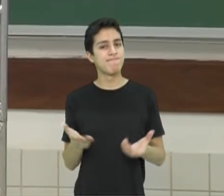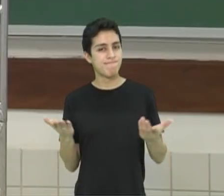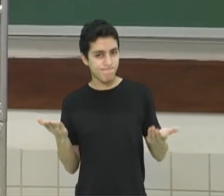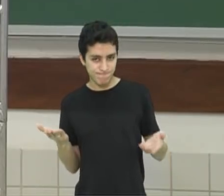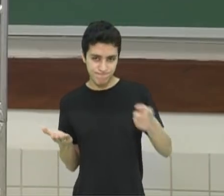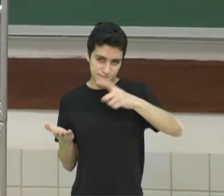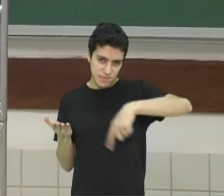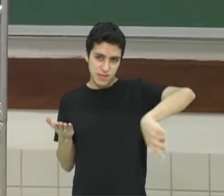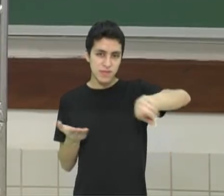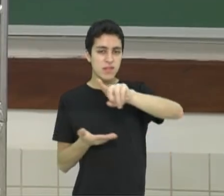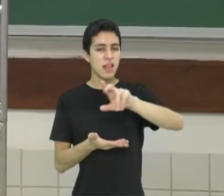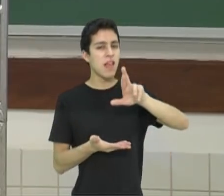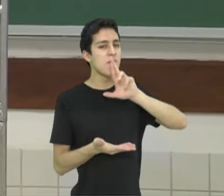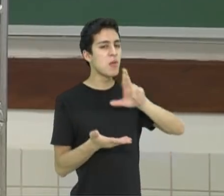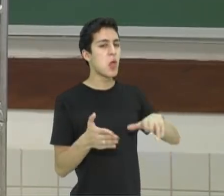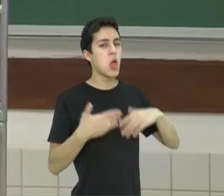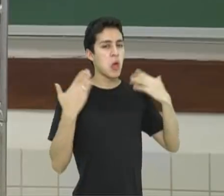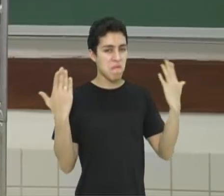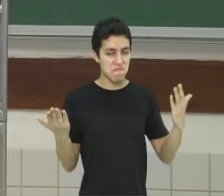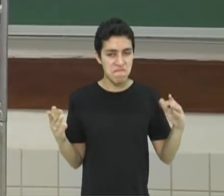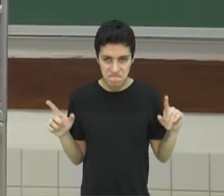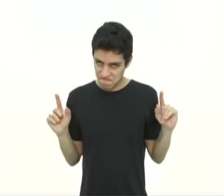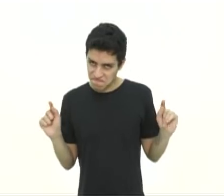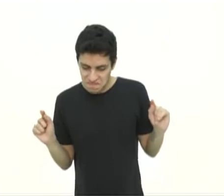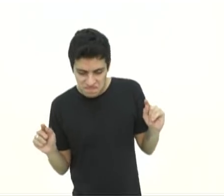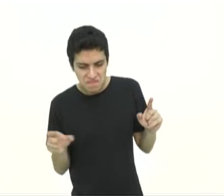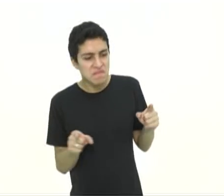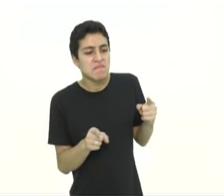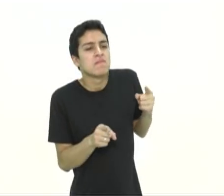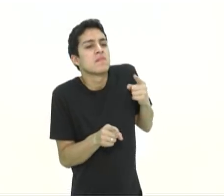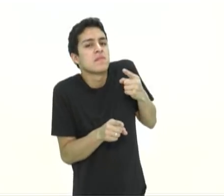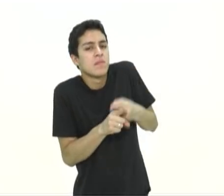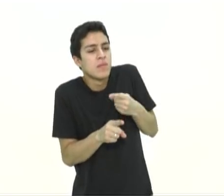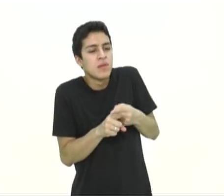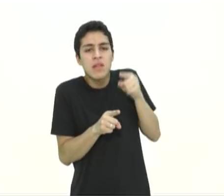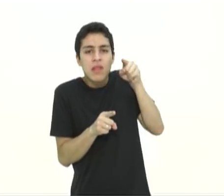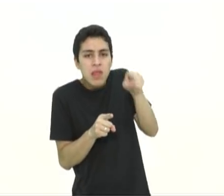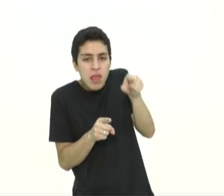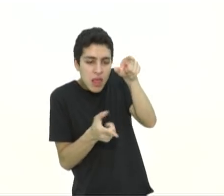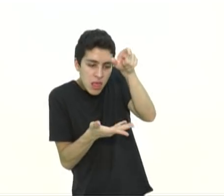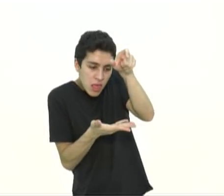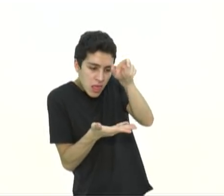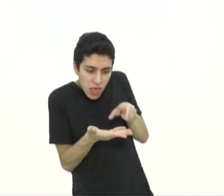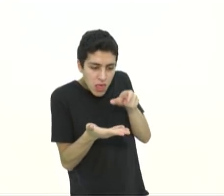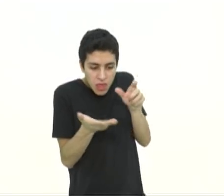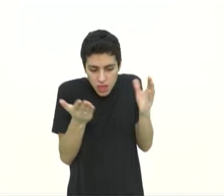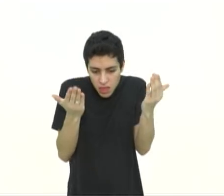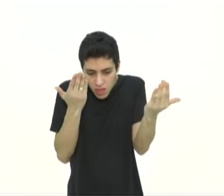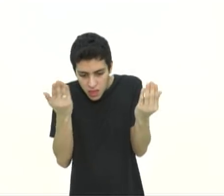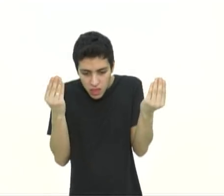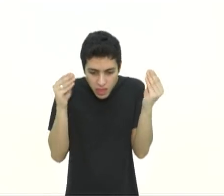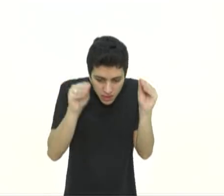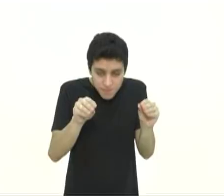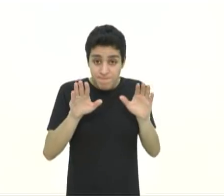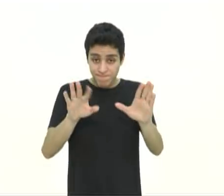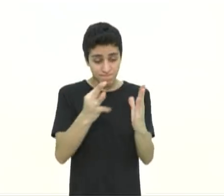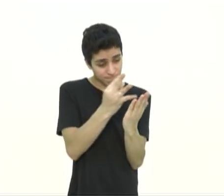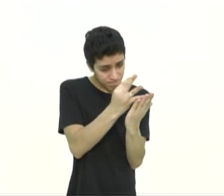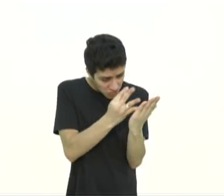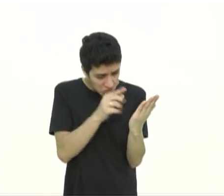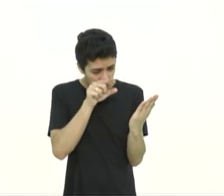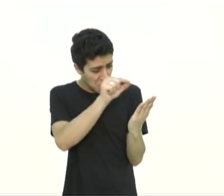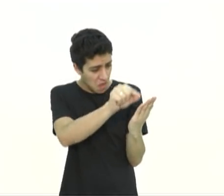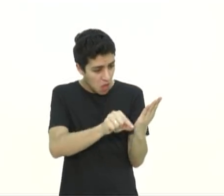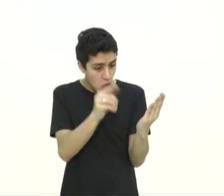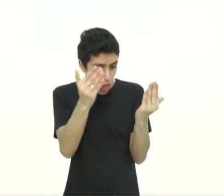aí, o que você respondeu? Vamos ver? Por que será que ele fez essa comparação? No trecho, a comparação traz o sentido de